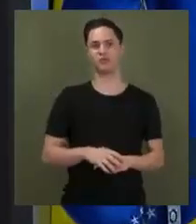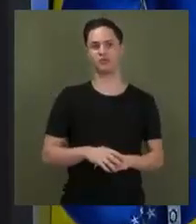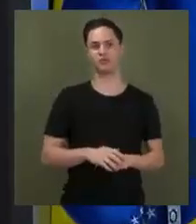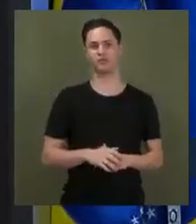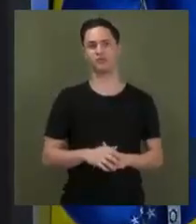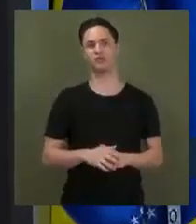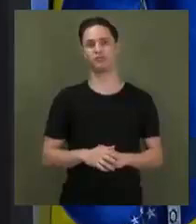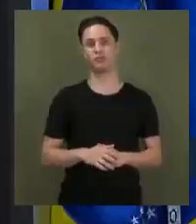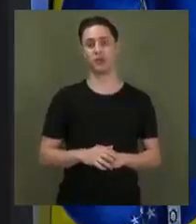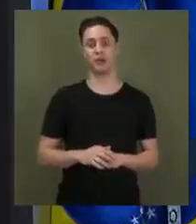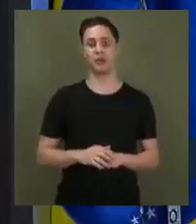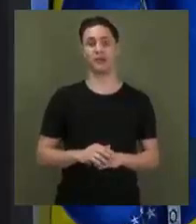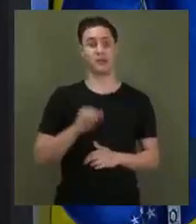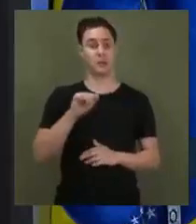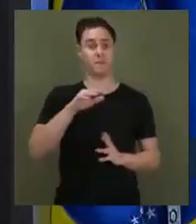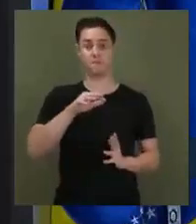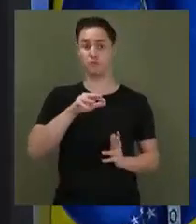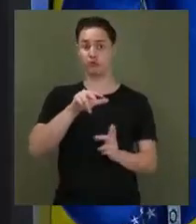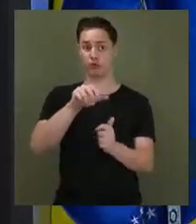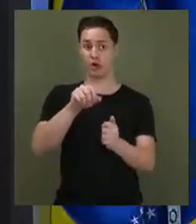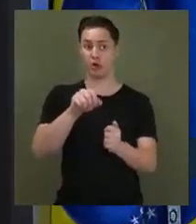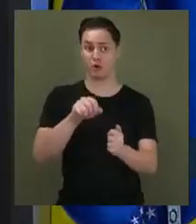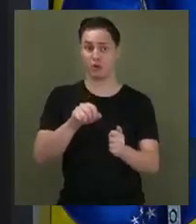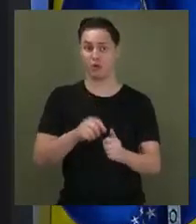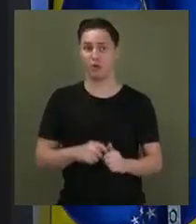inoculações. Isso é mundial. Todo